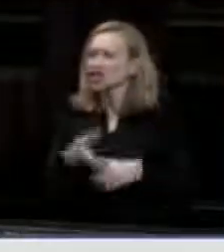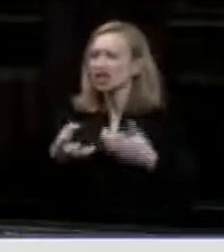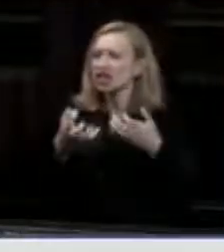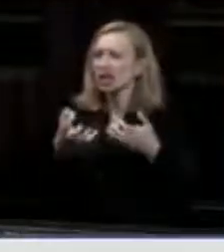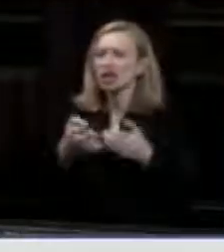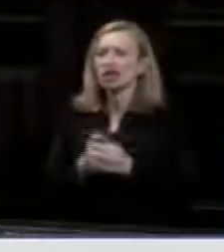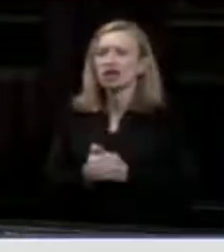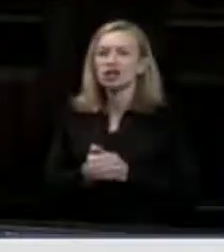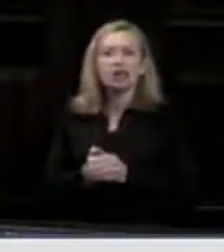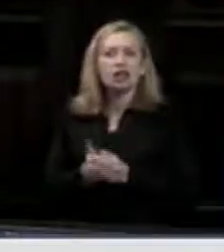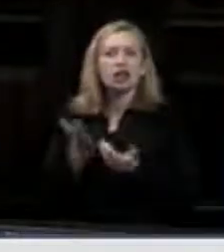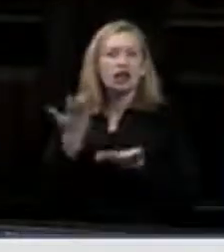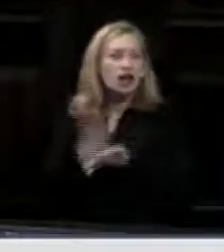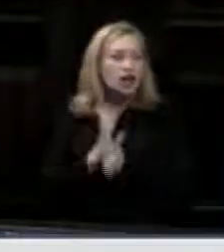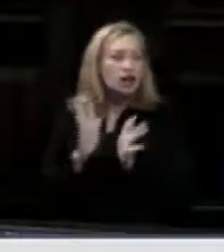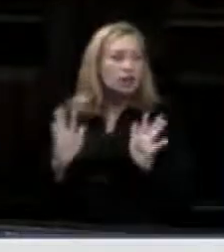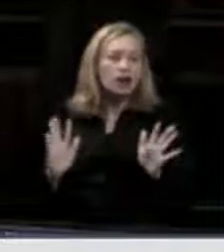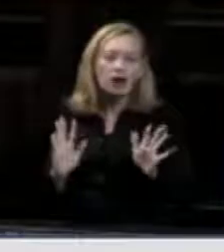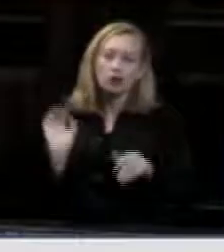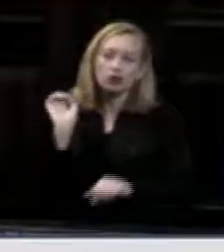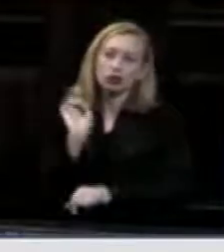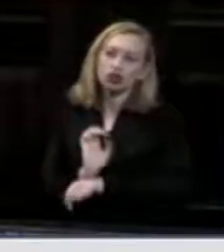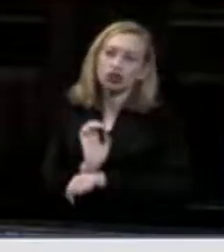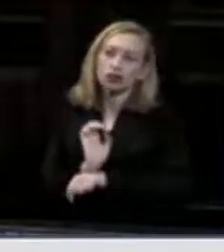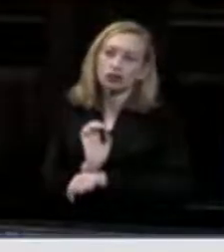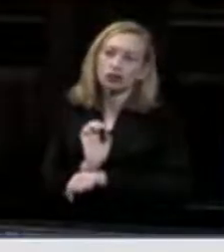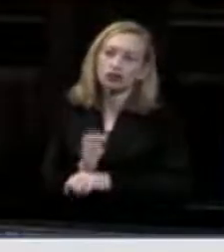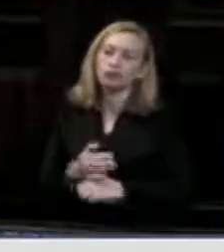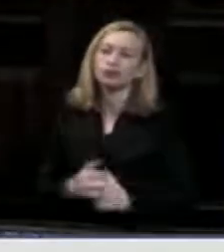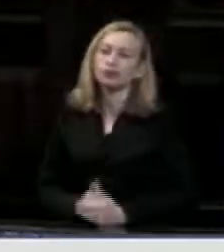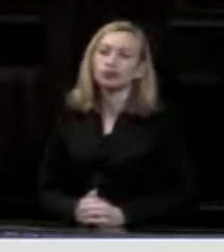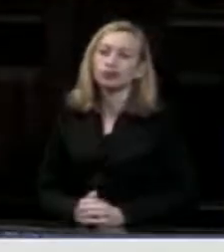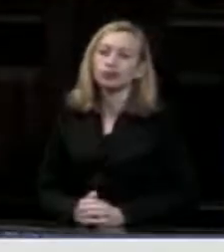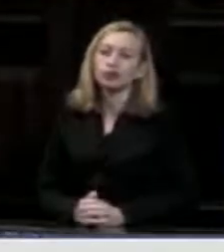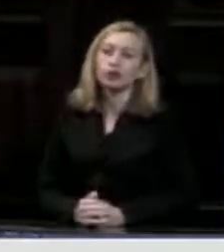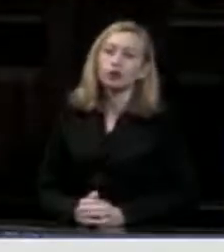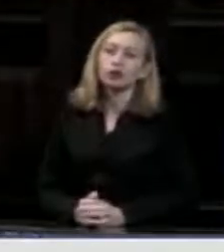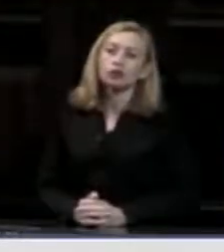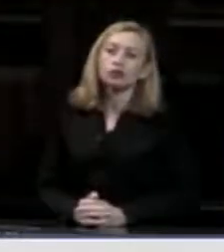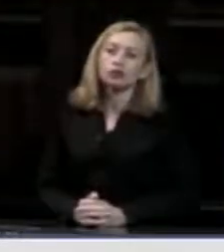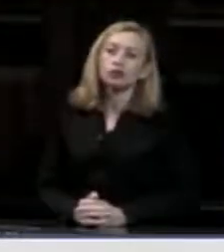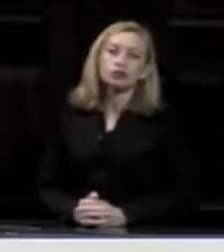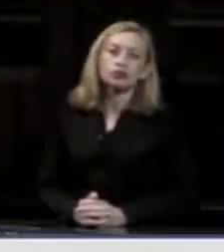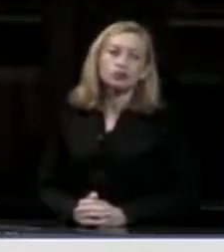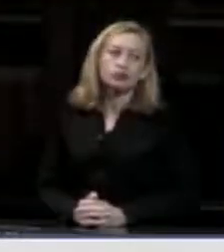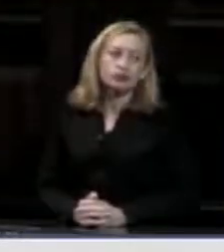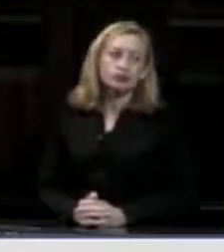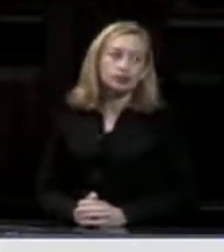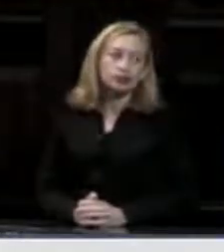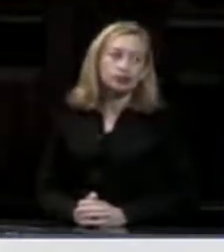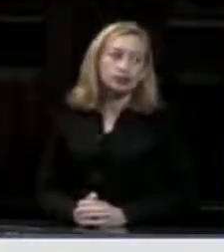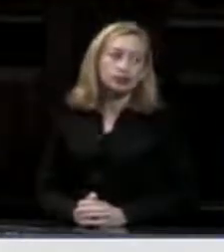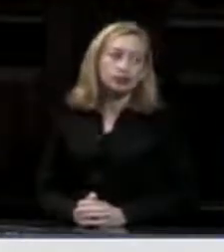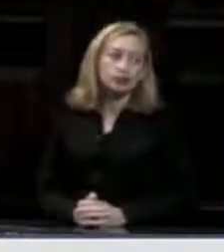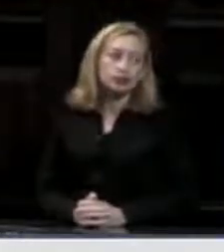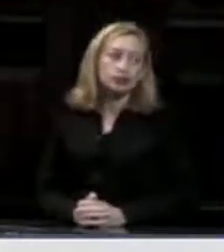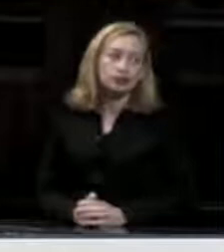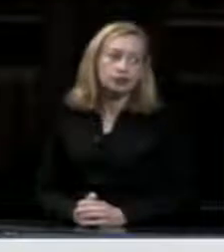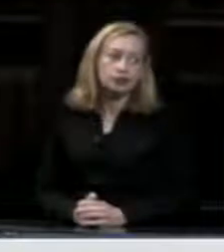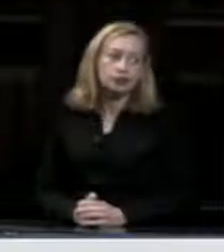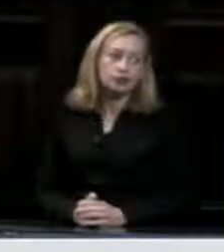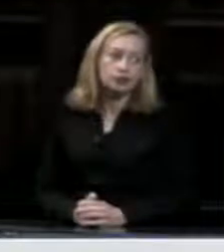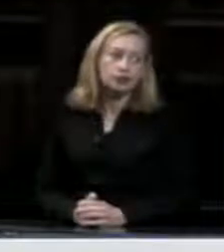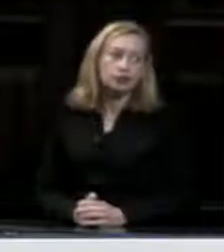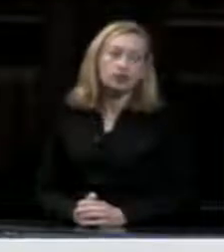querem acabar com o Estado, como o Estado não tivesse um